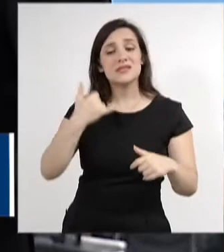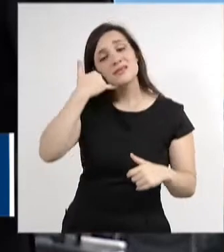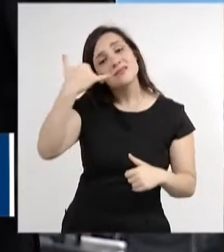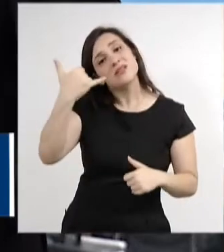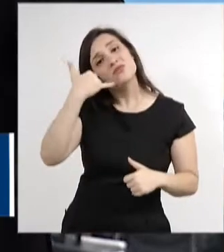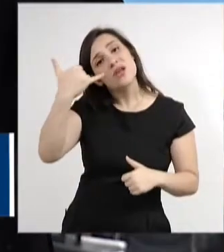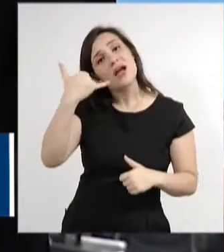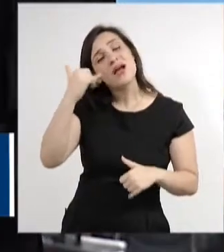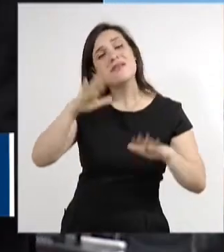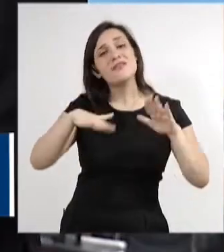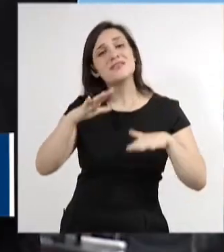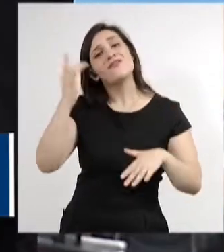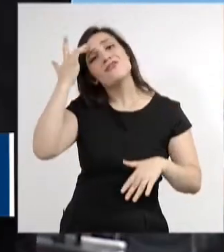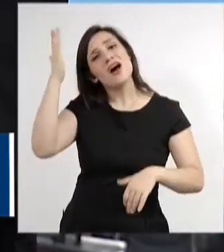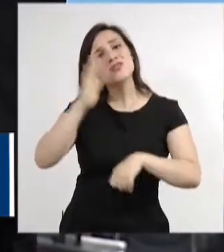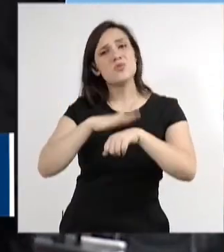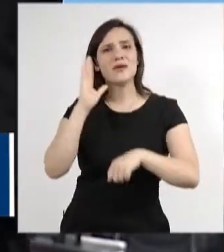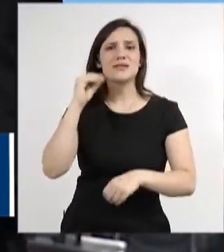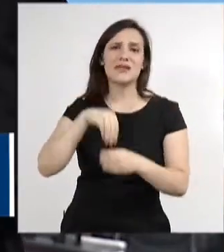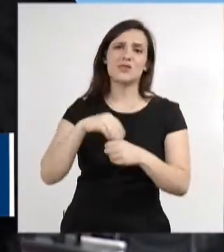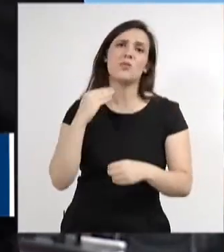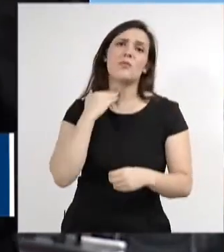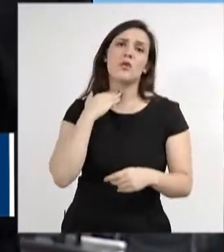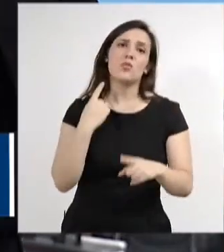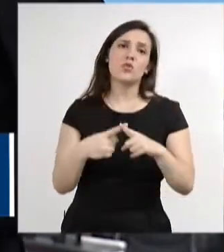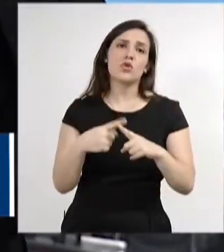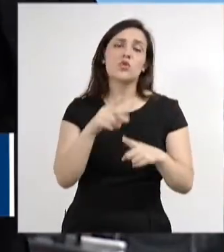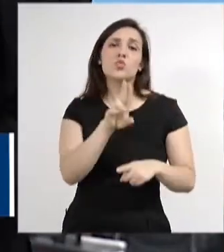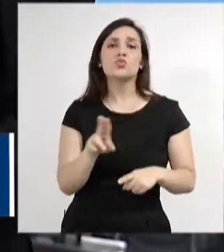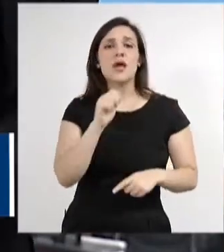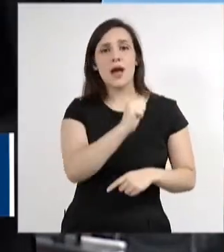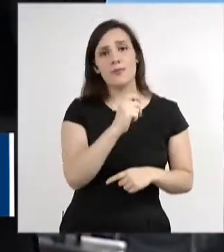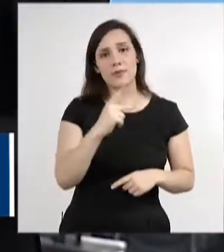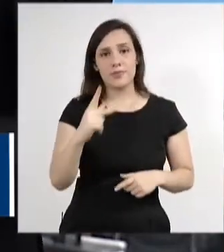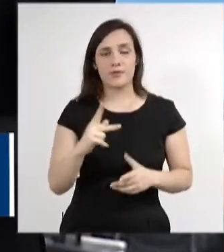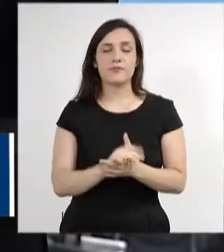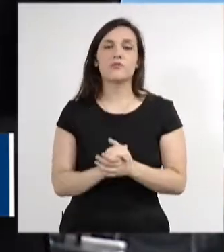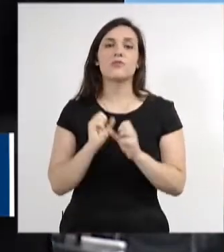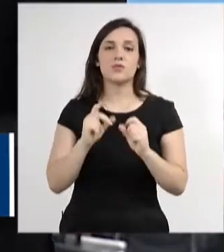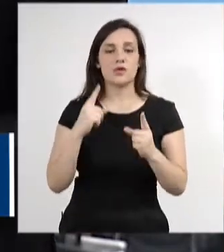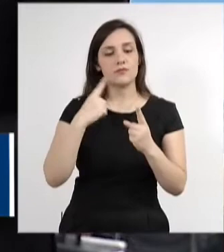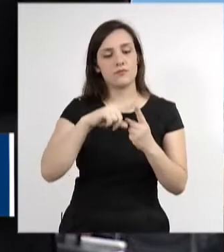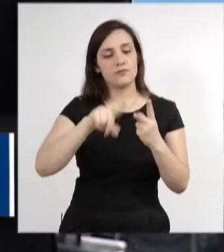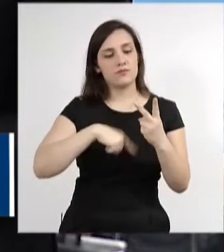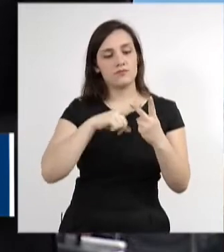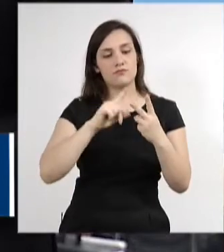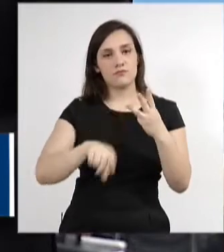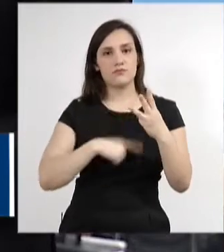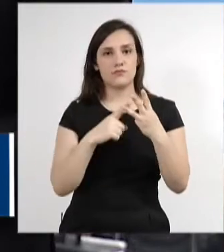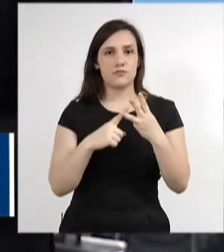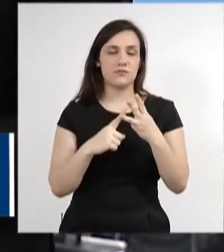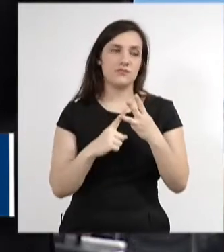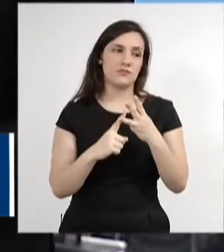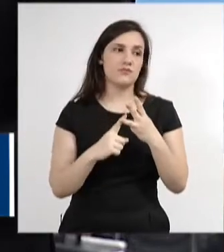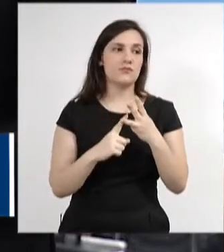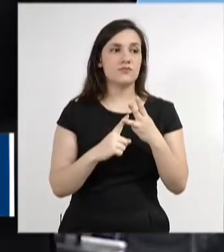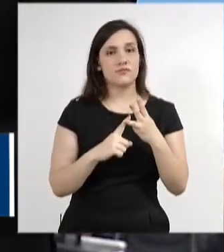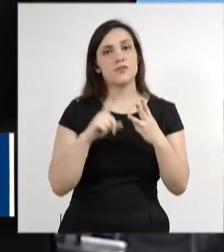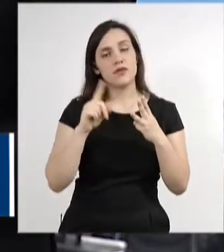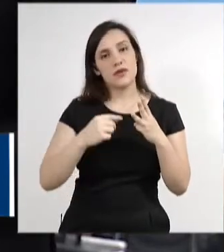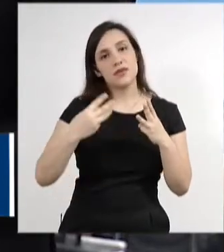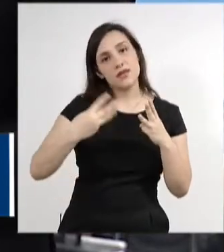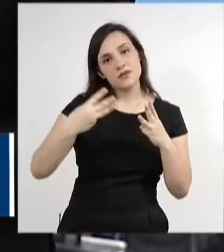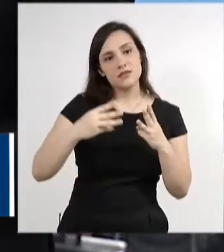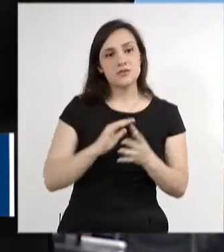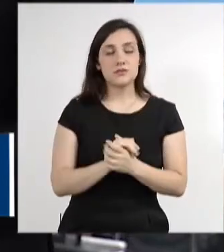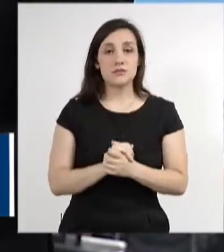facilitando o próprio atendimento dentro das agências bancárias. Exatamente. O próximo projeto, Kleber, item número 3,